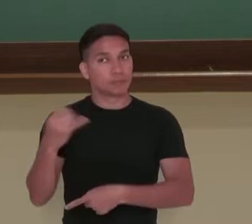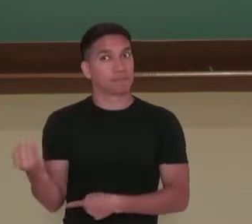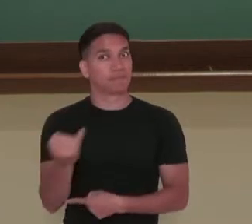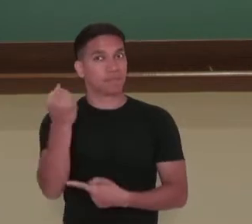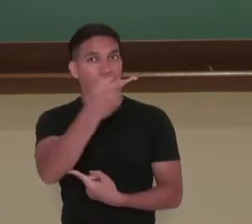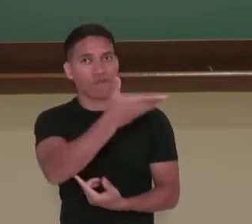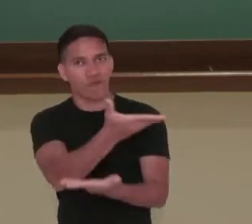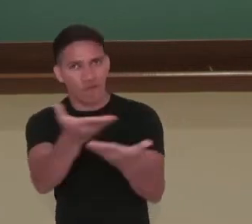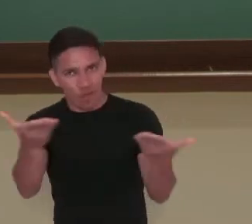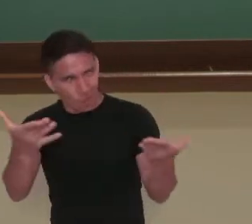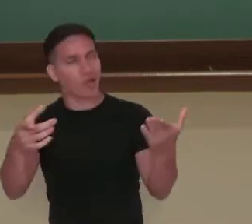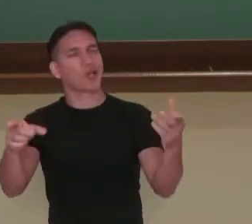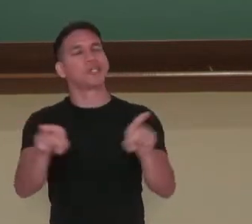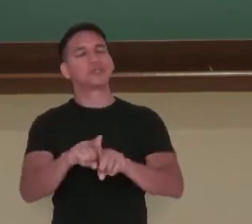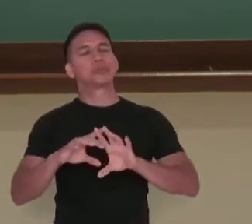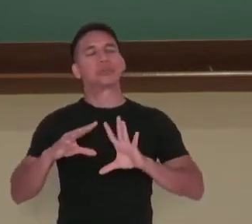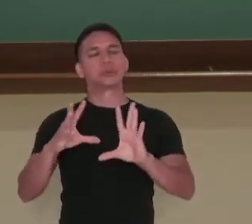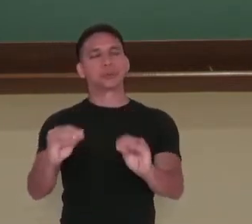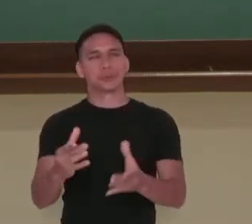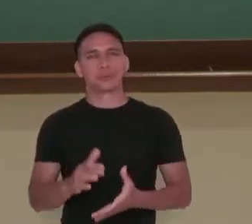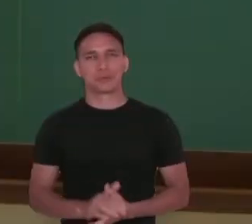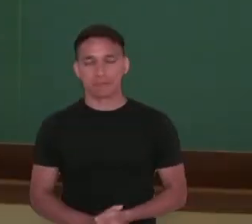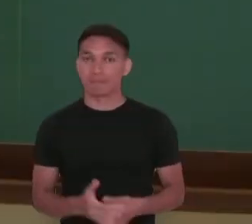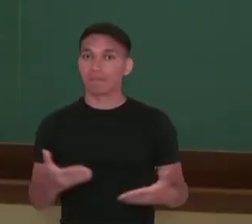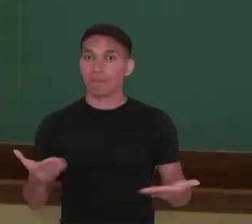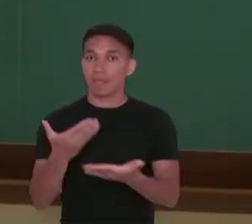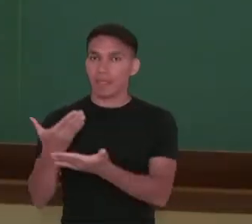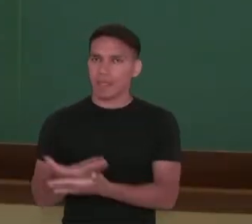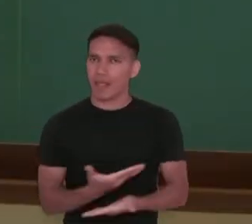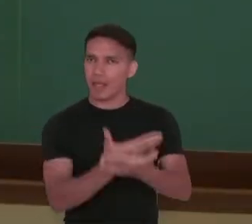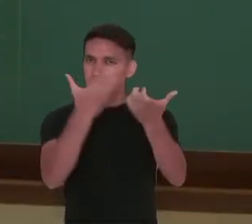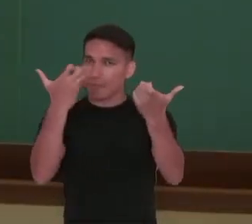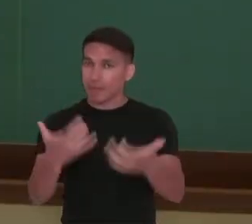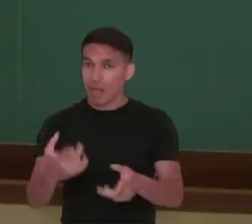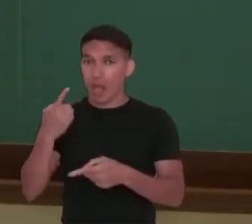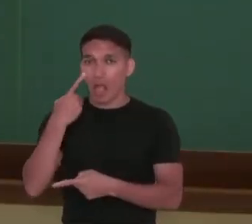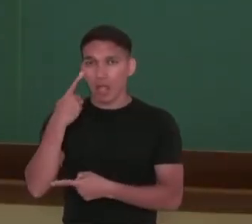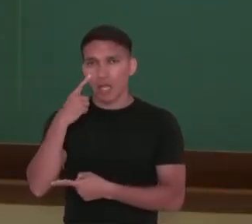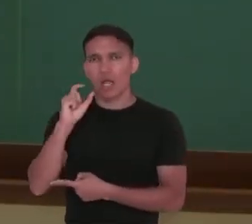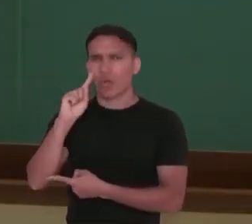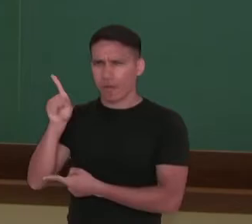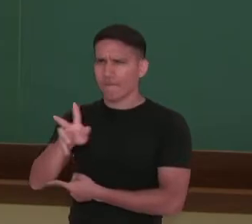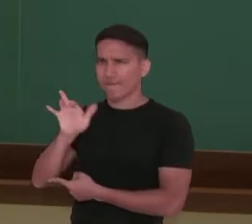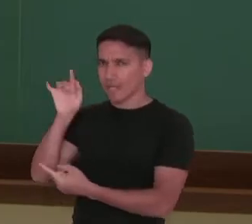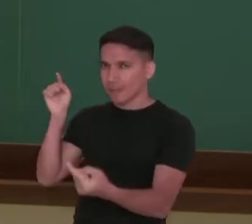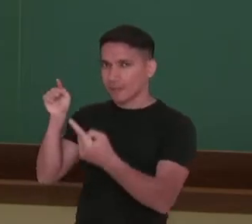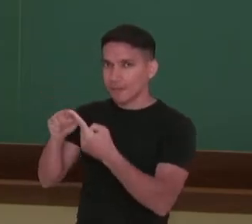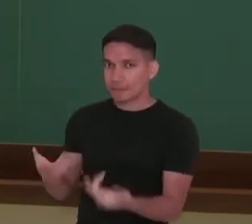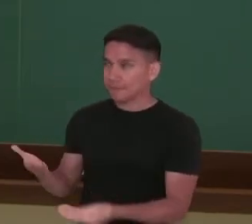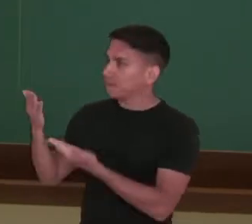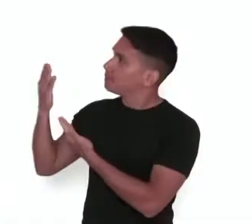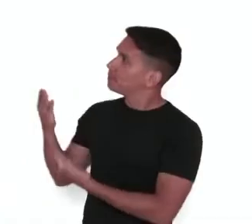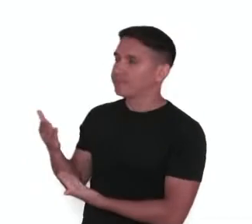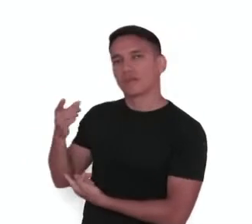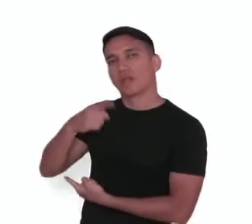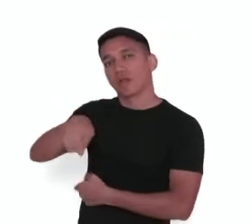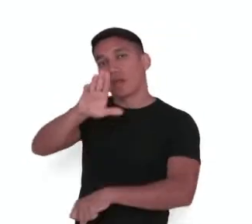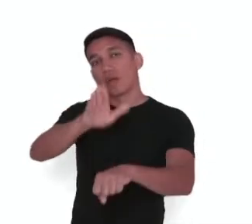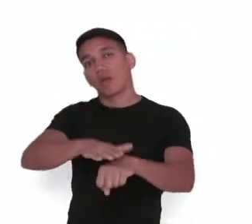os senhores e para as senhoritas. Na aula de hoje, nós temos um grande objetivo, que é